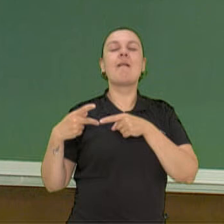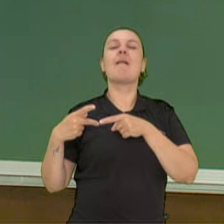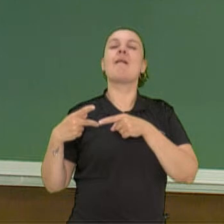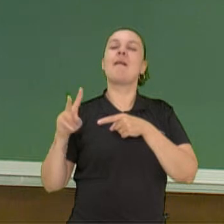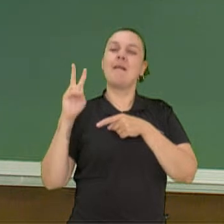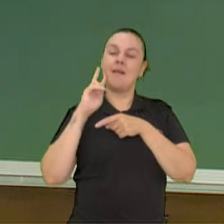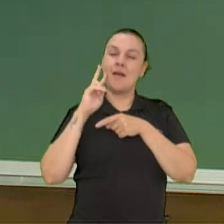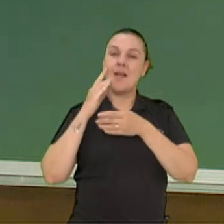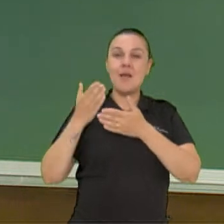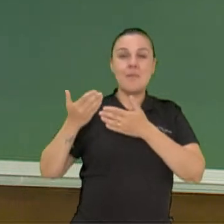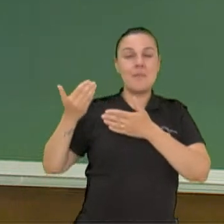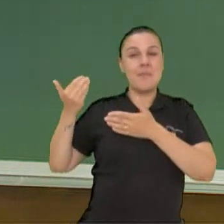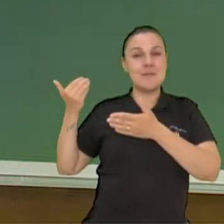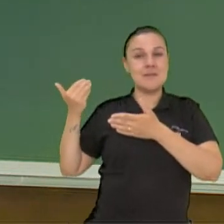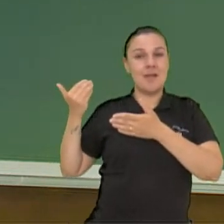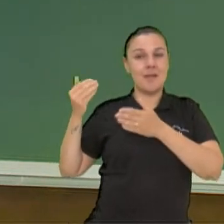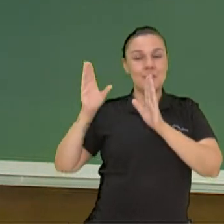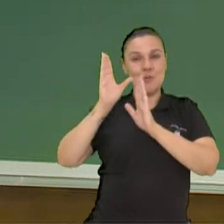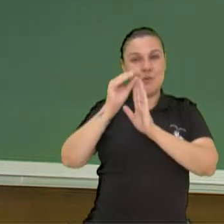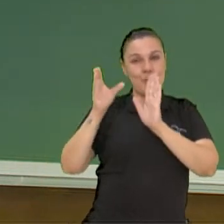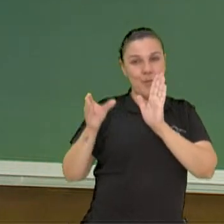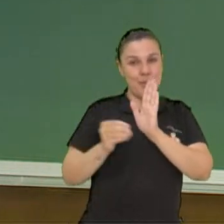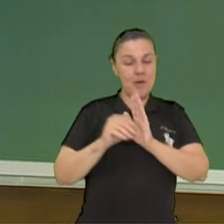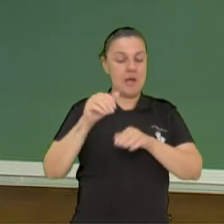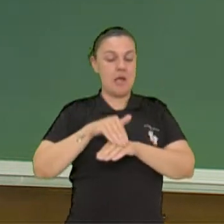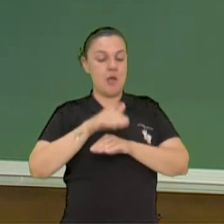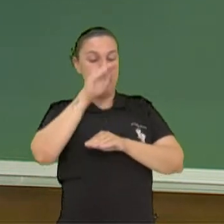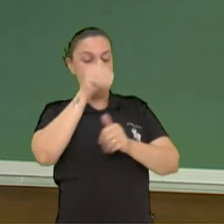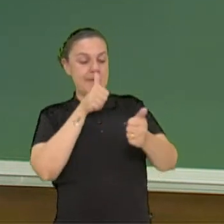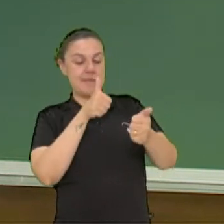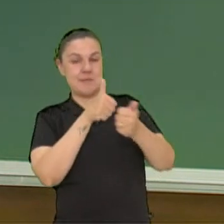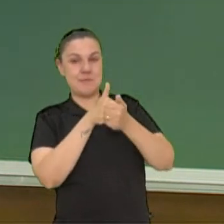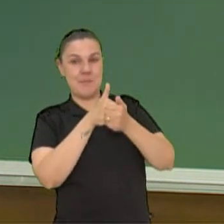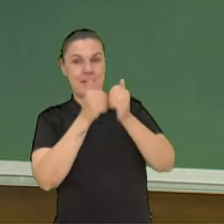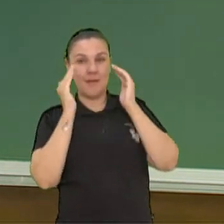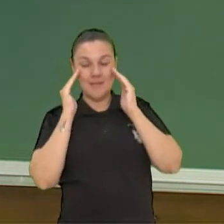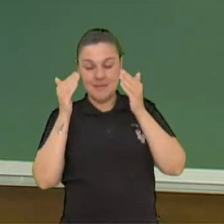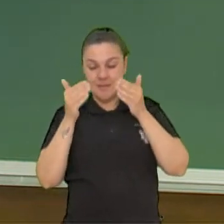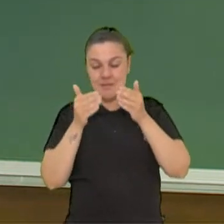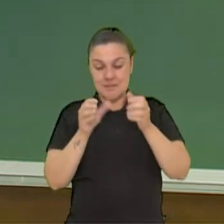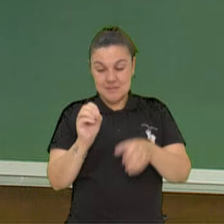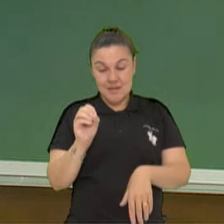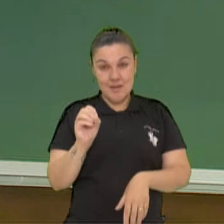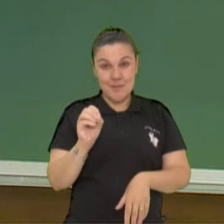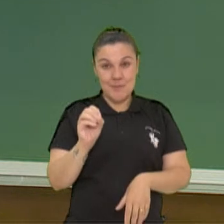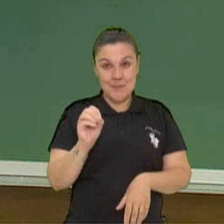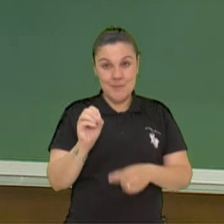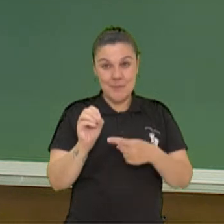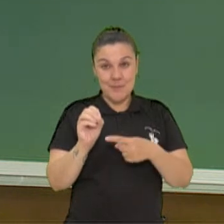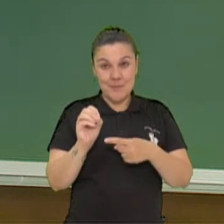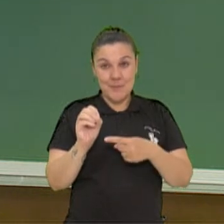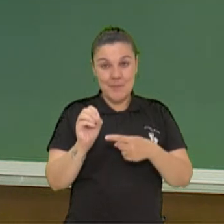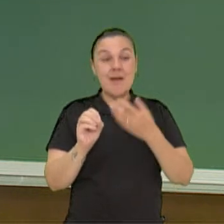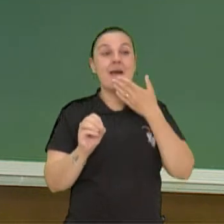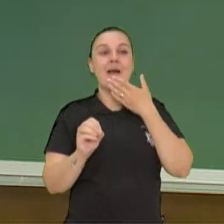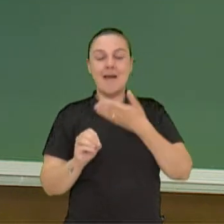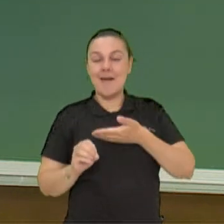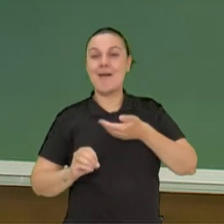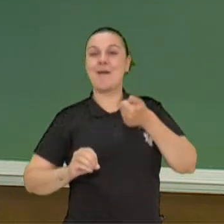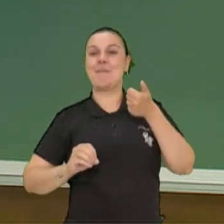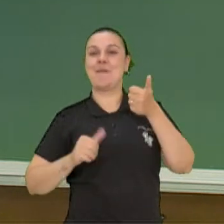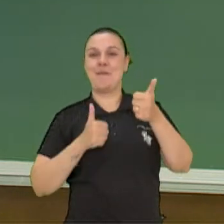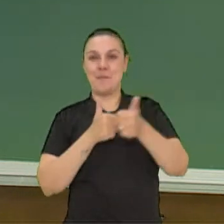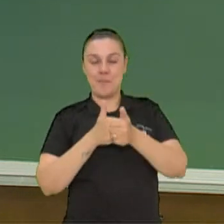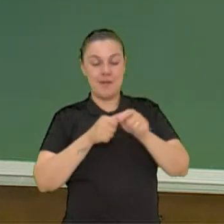a maior regularidade. Então, regularidade, o que eu vou ter que analisar? Eu vou ter que analisar